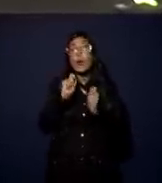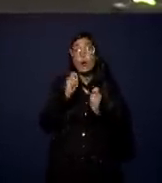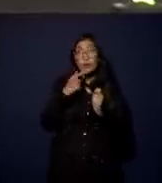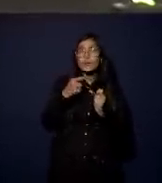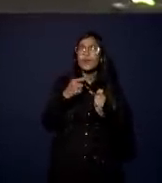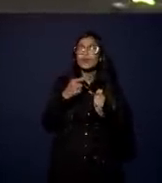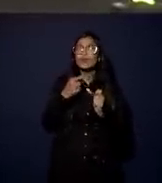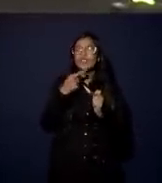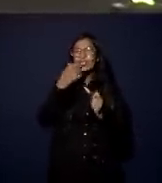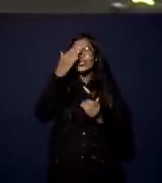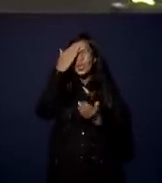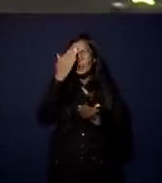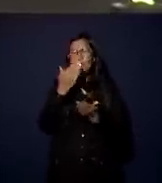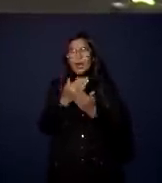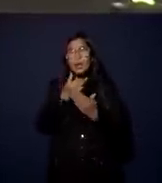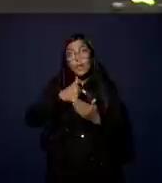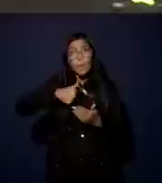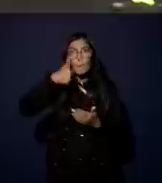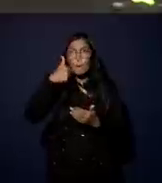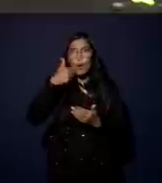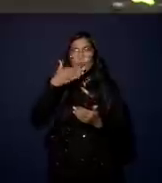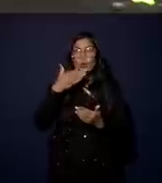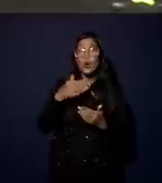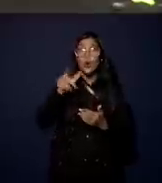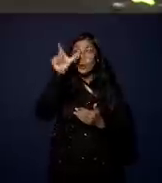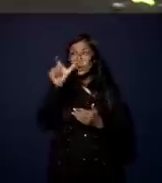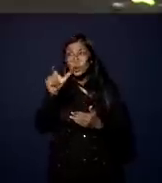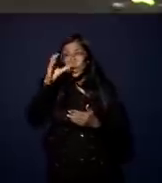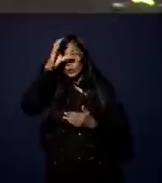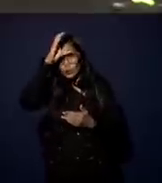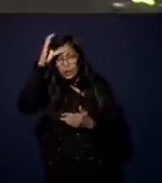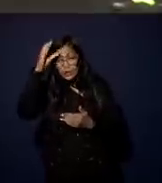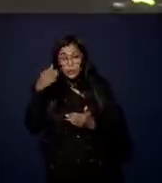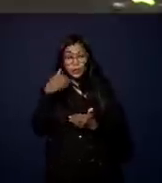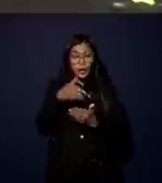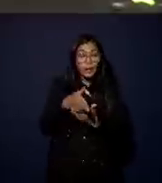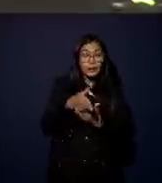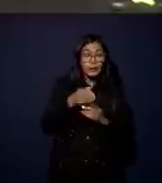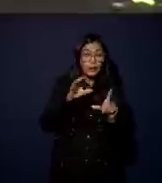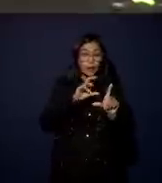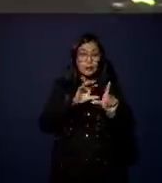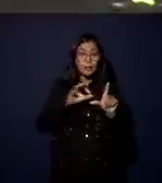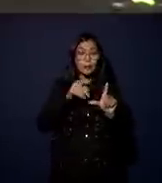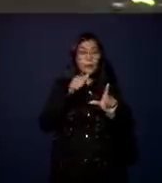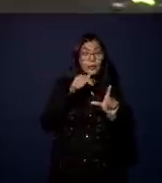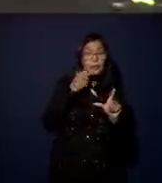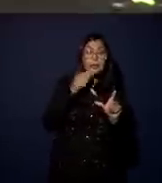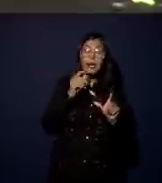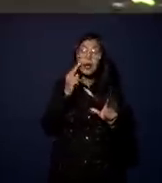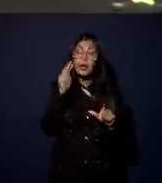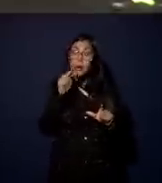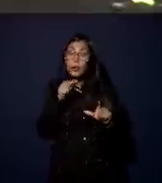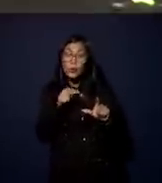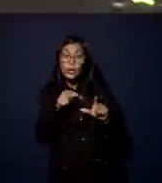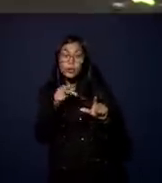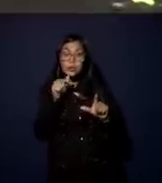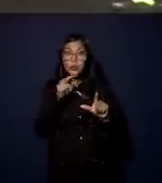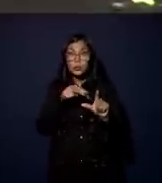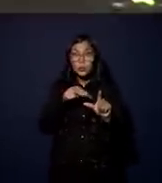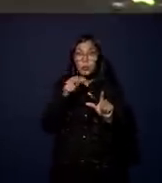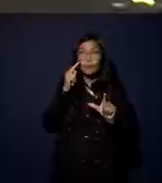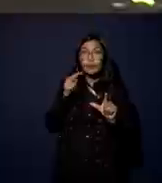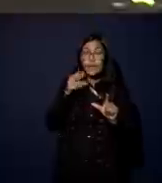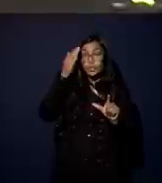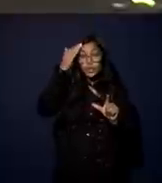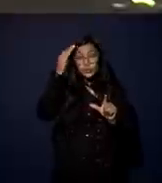assertivo hoje um Consumidor quando ele se loga na nossa plataforma se ele tá navegando e a gente